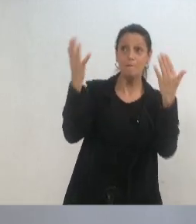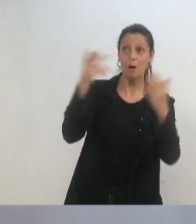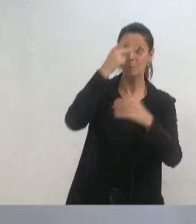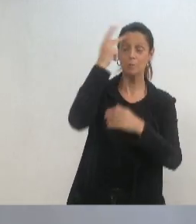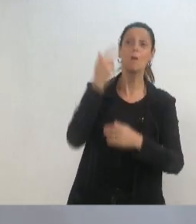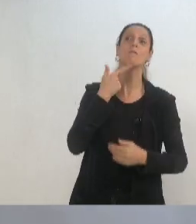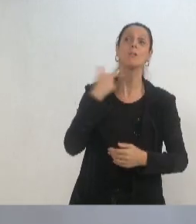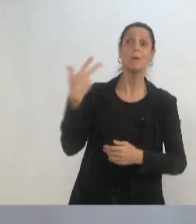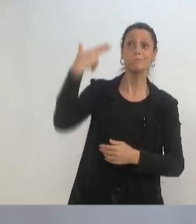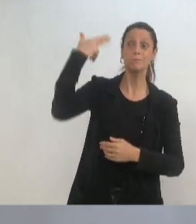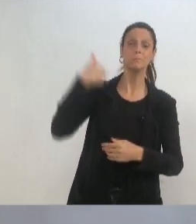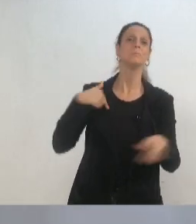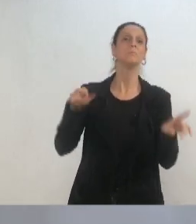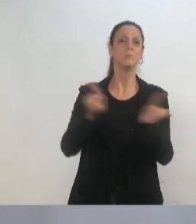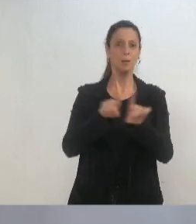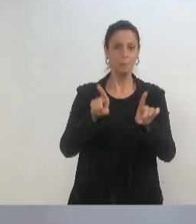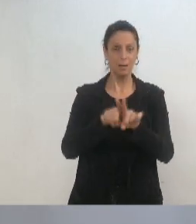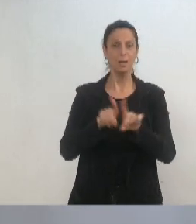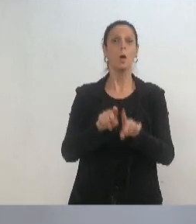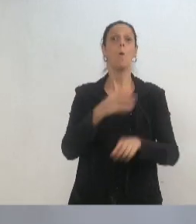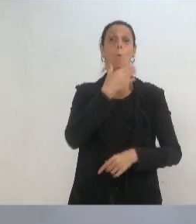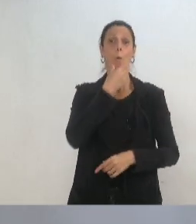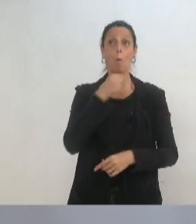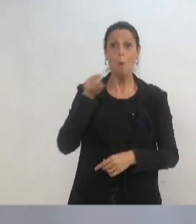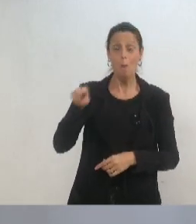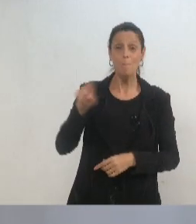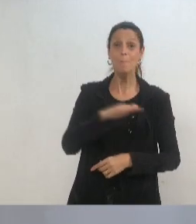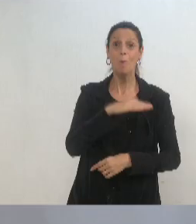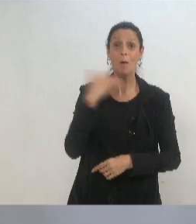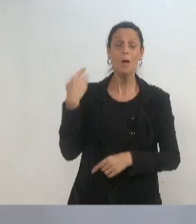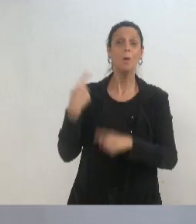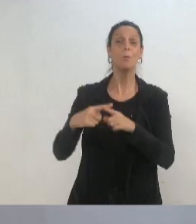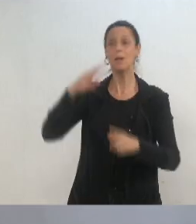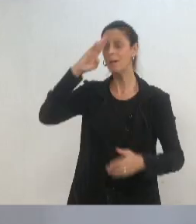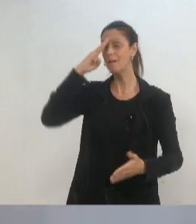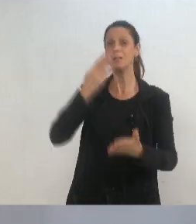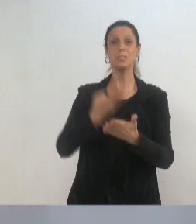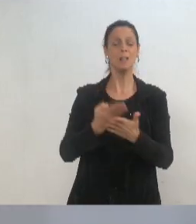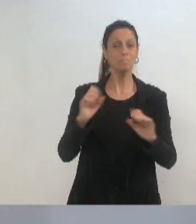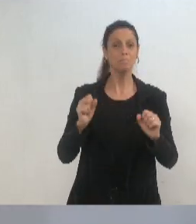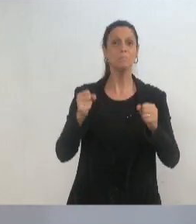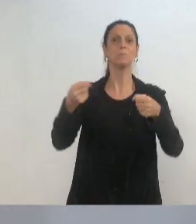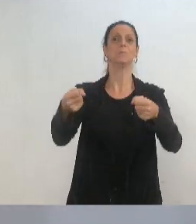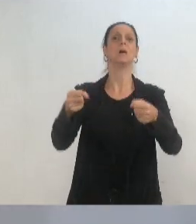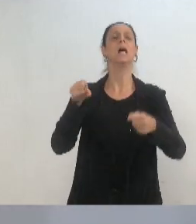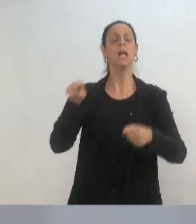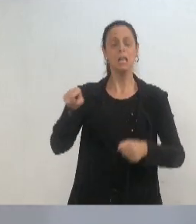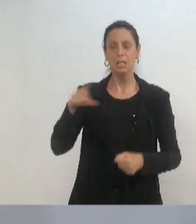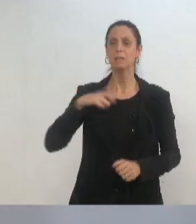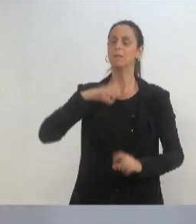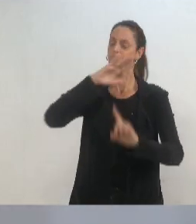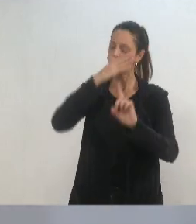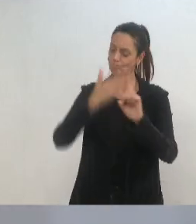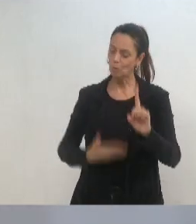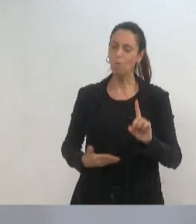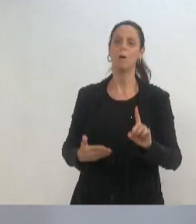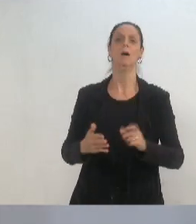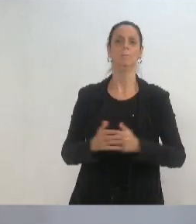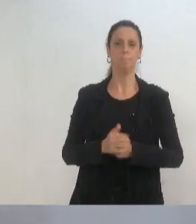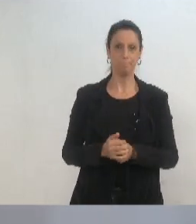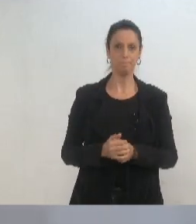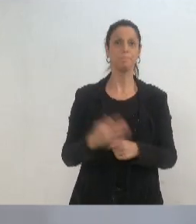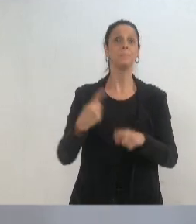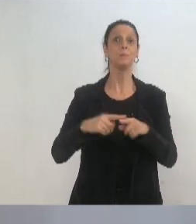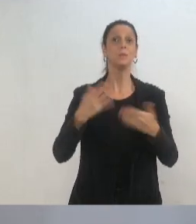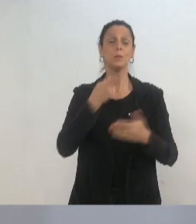que a gente precisa citar ele aqui, porque ele morreu em favor do que acreditava. E não existe morte mais honrosa do que essa. Até porque quando a gente fala